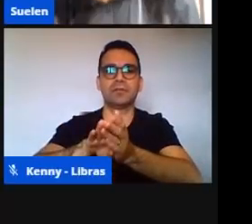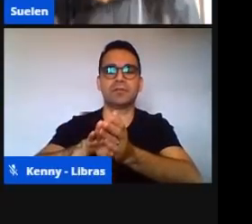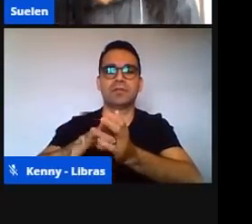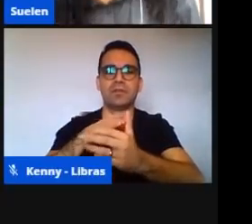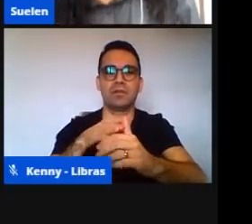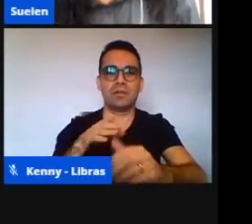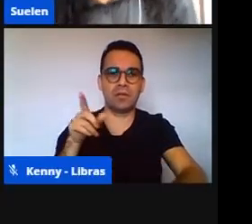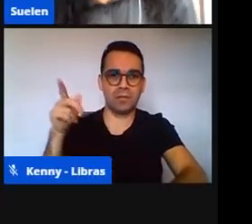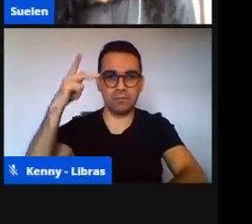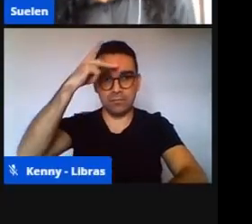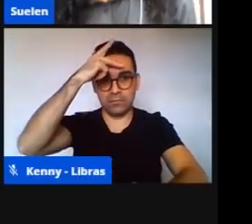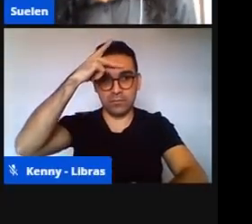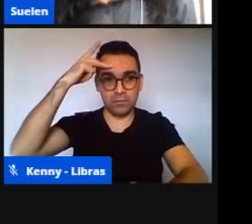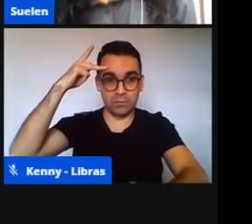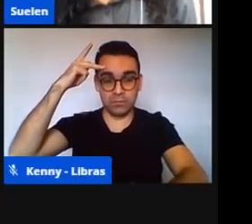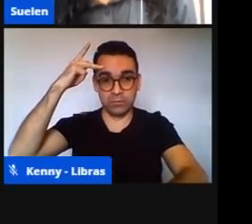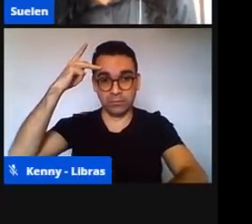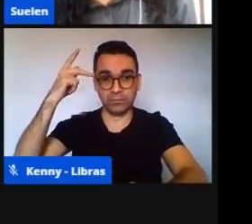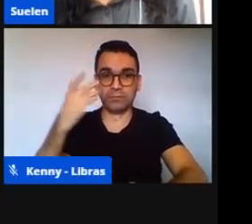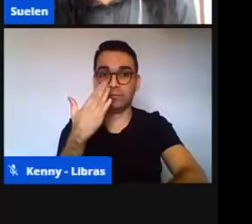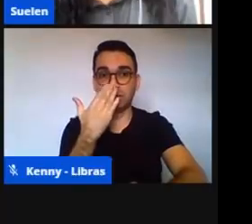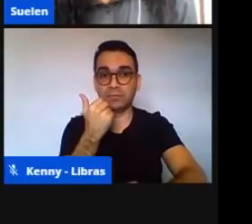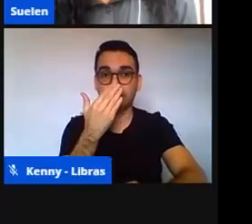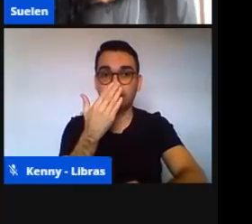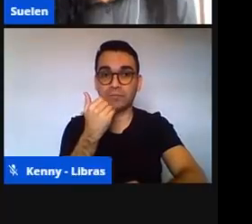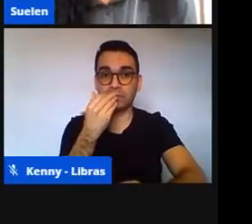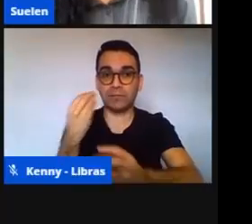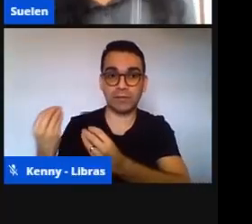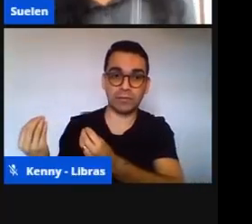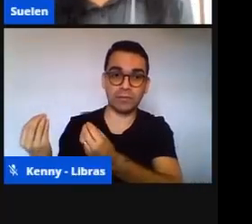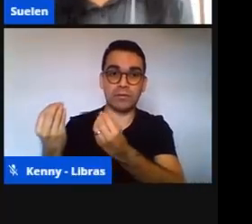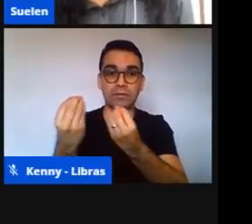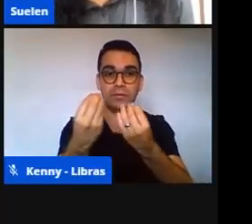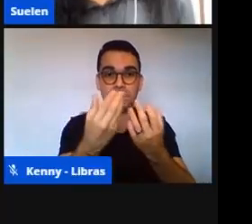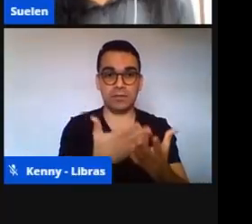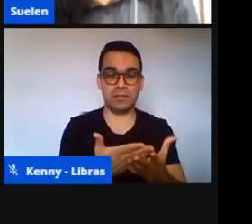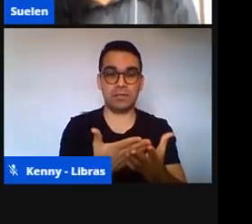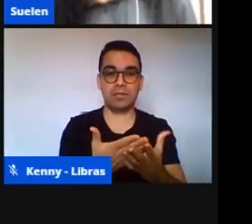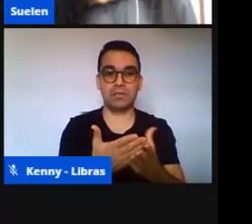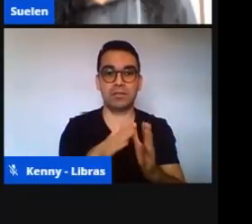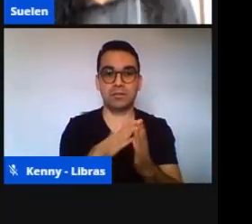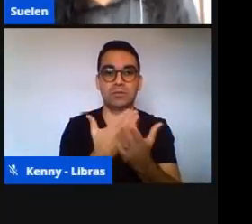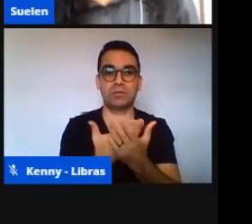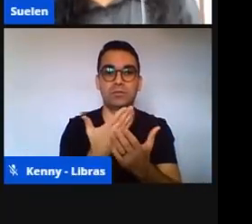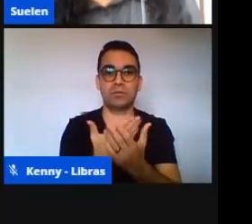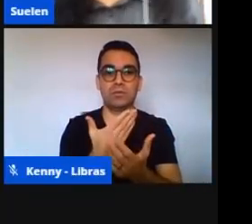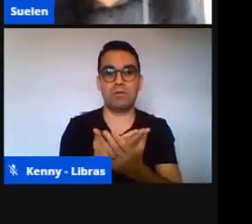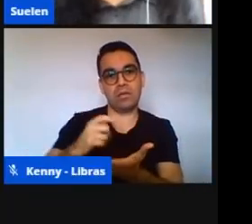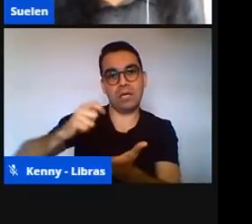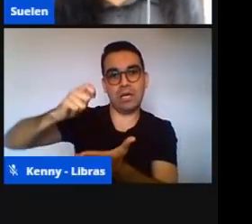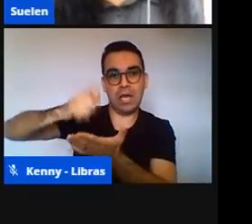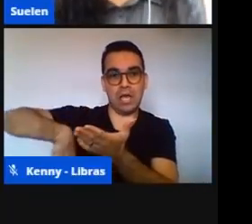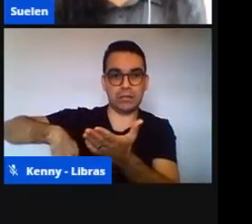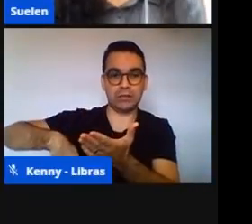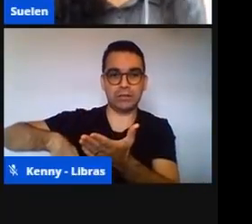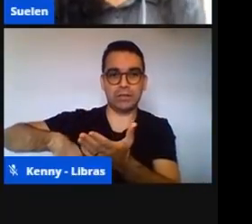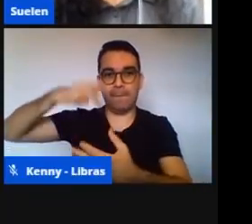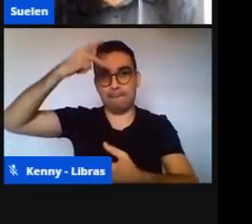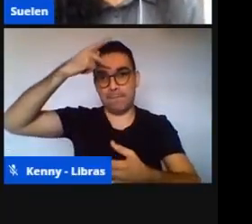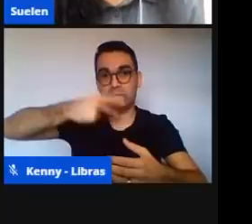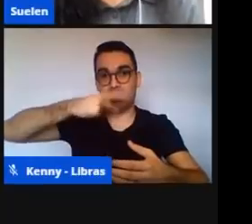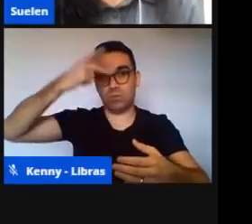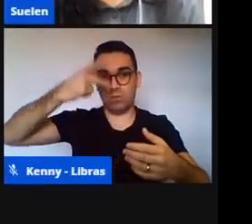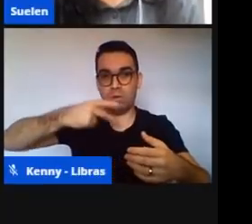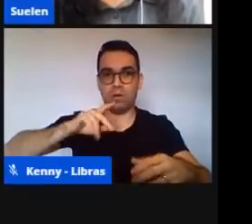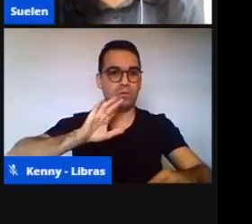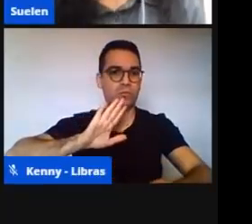levar os alimentos até a instituição de vocês, não compartilhar caneta também, cada um tem o seu objeto pessoal e a sua